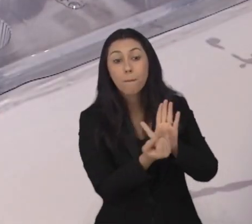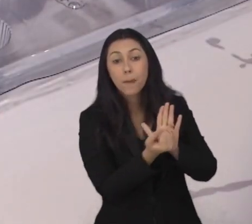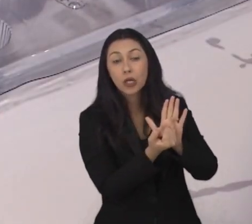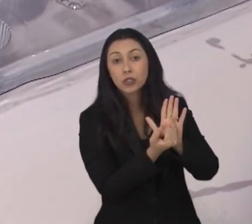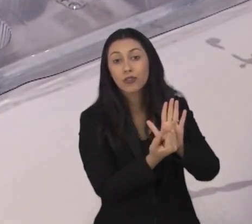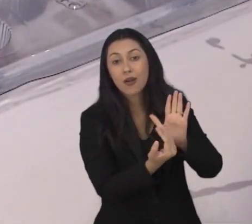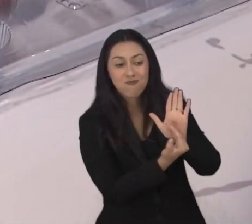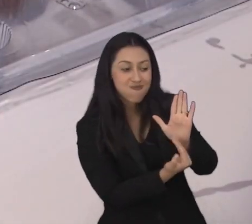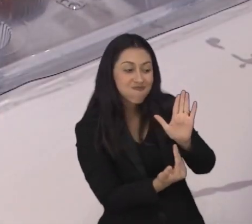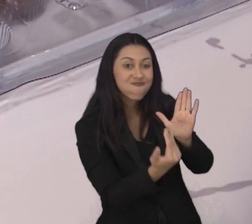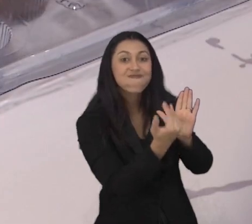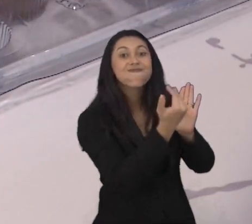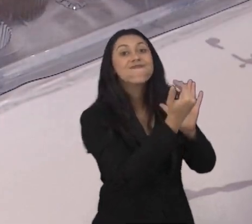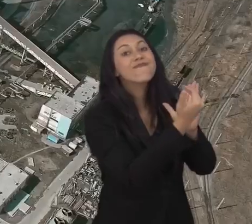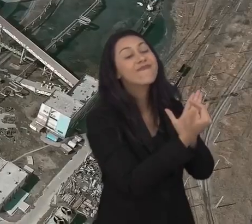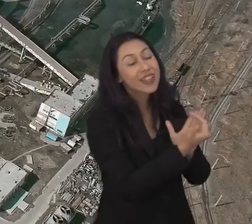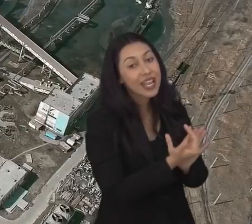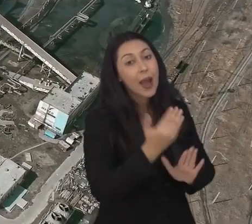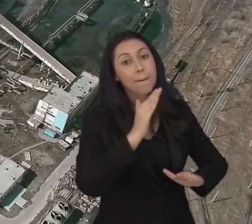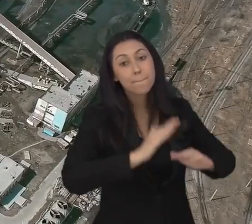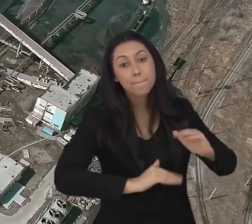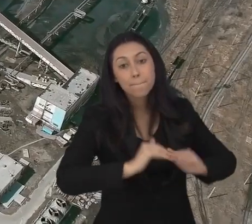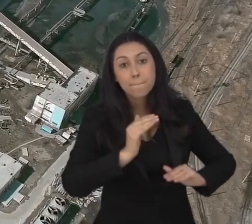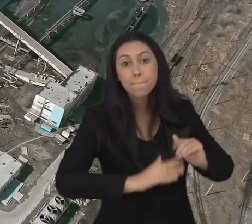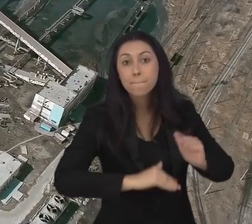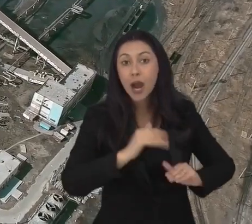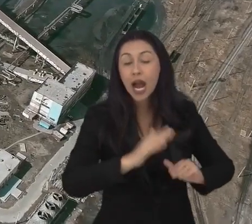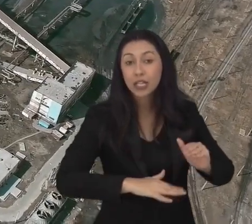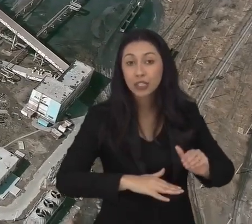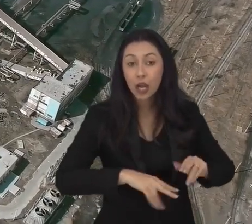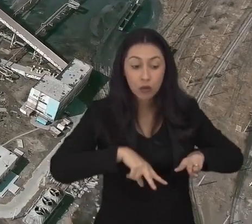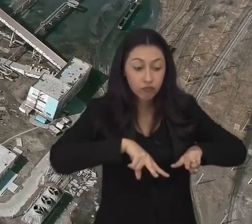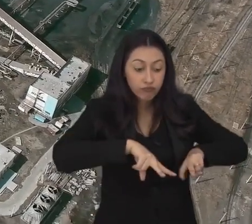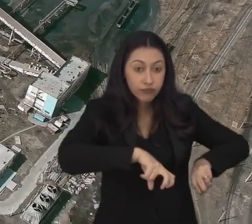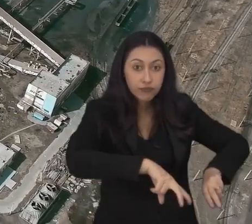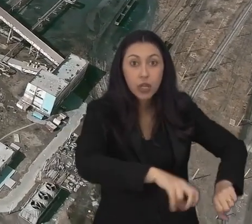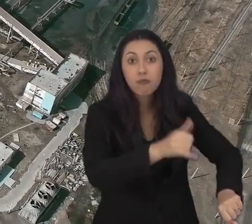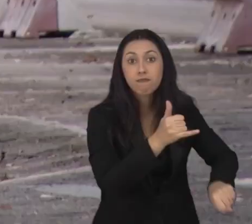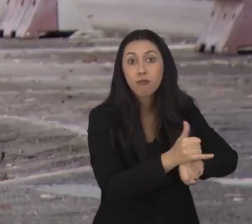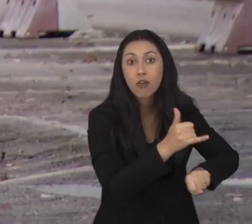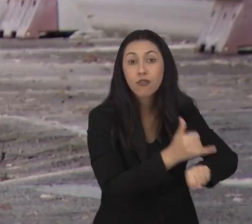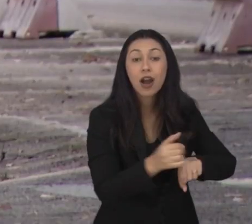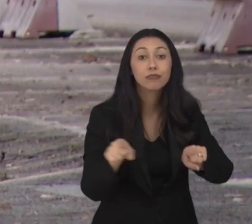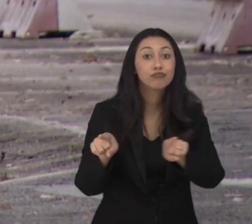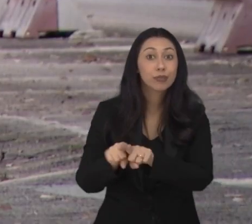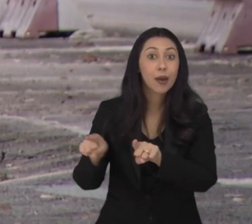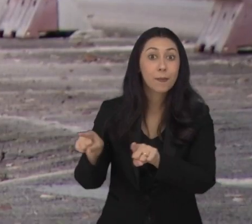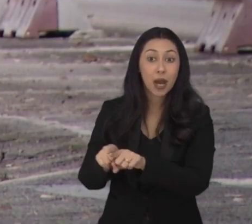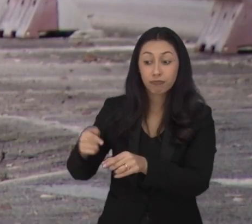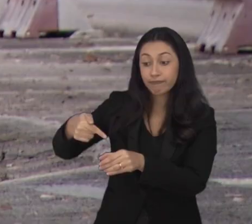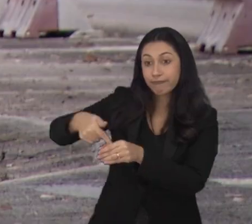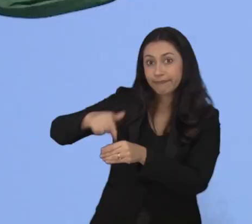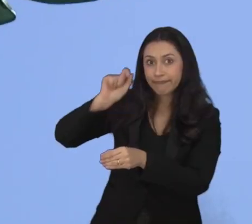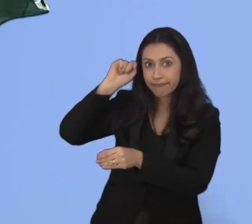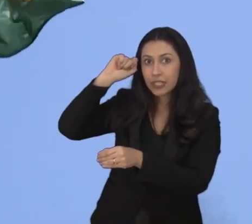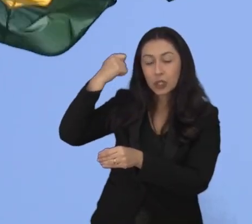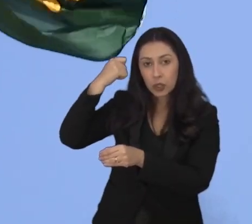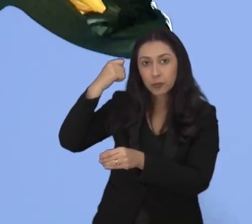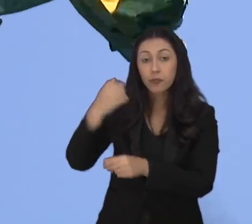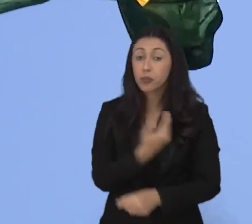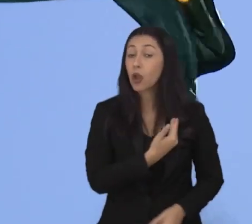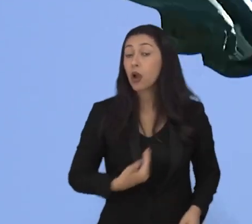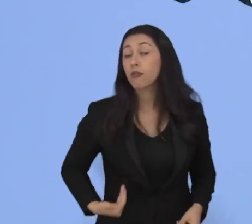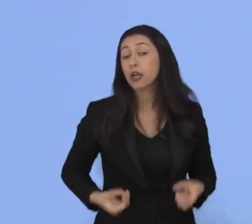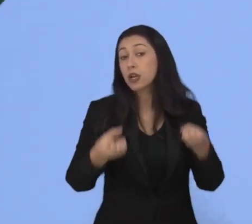seletivo também vai aumentar a carga tributária para atividades como a extração de minério de ferro e a indústria do petróleo.